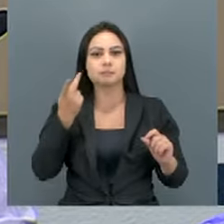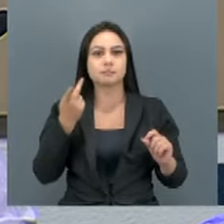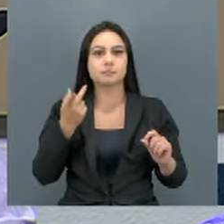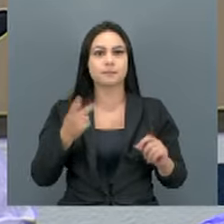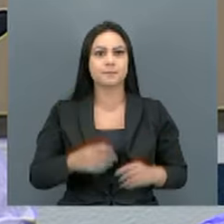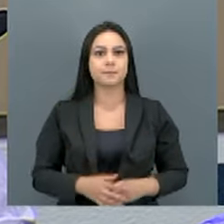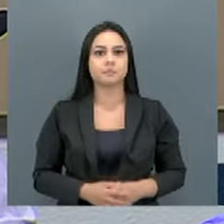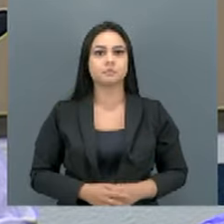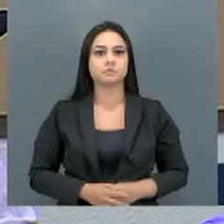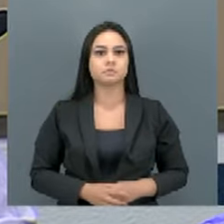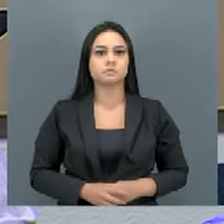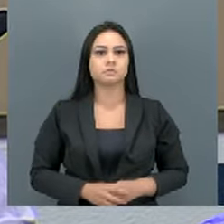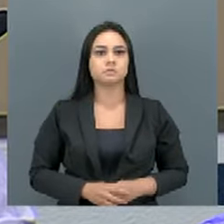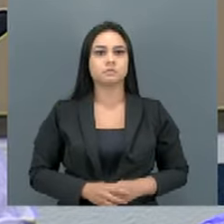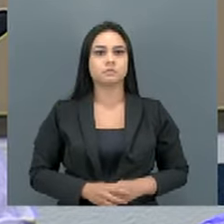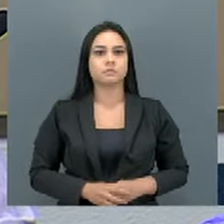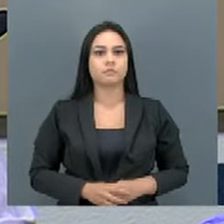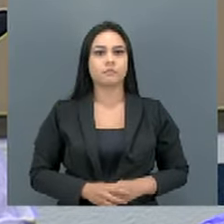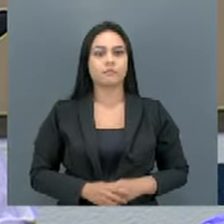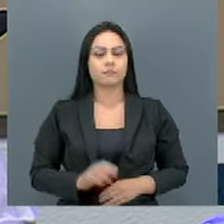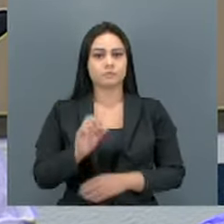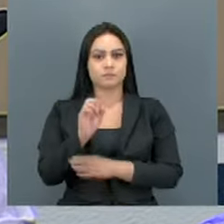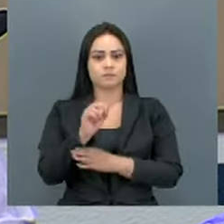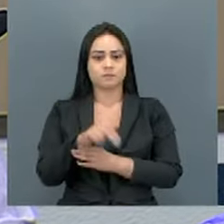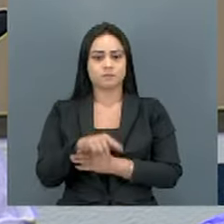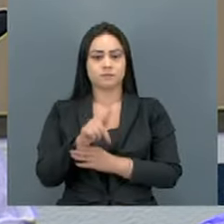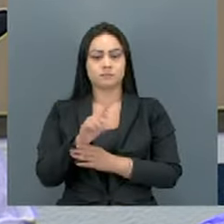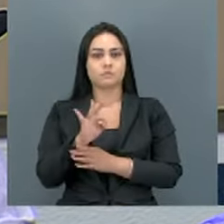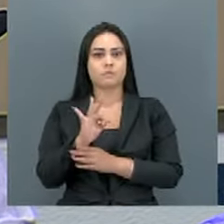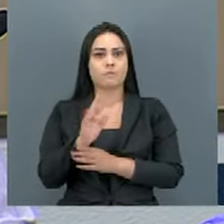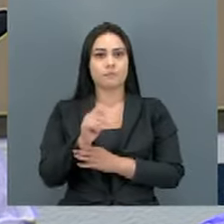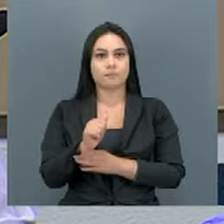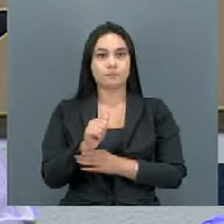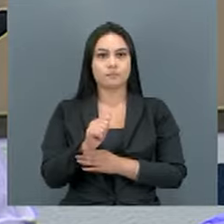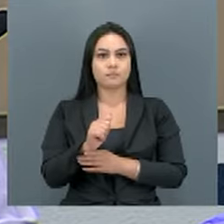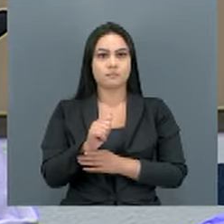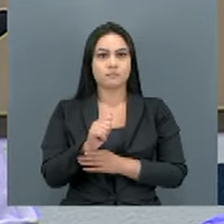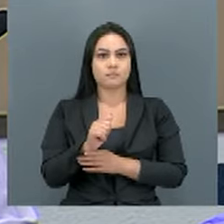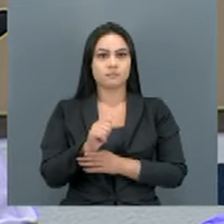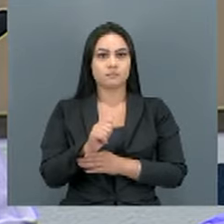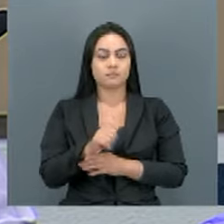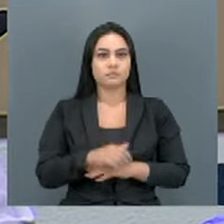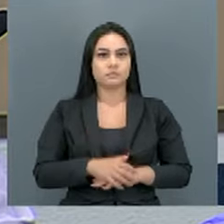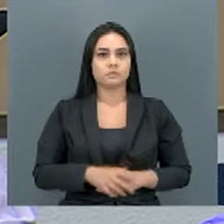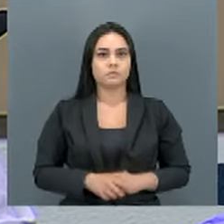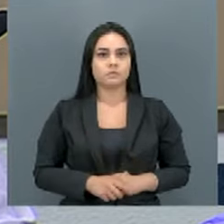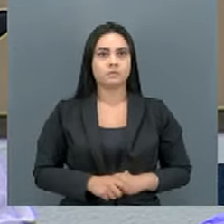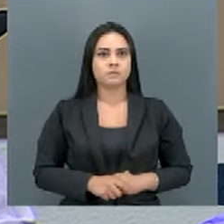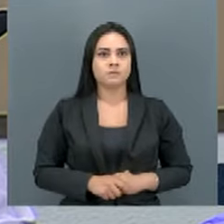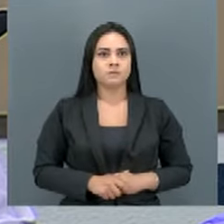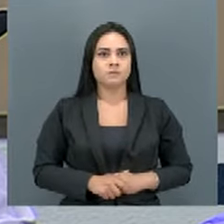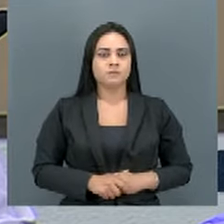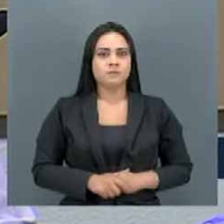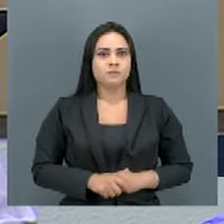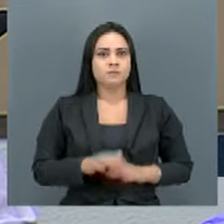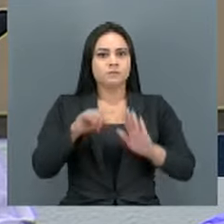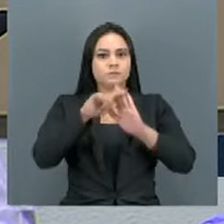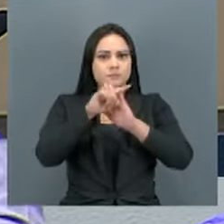Aqui, a ONG, todos estão para